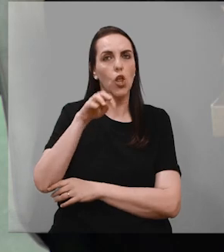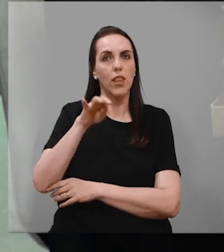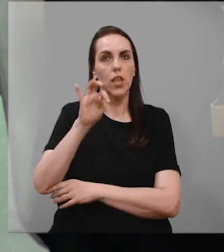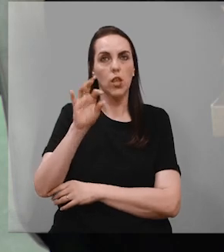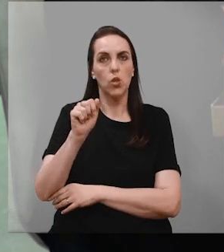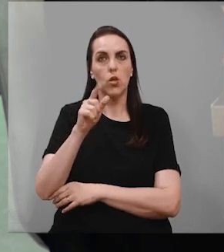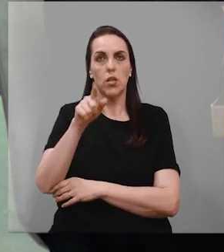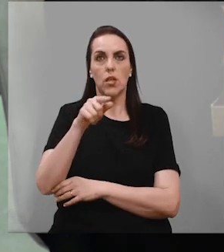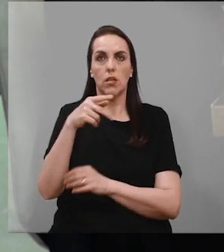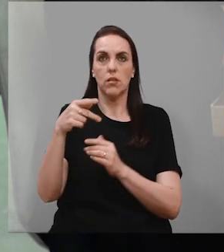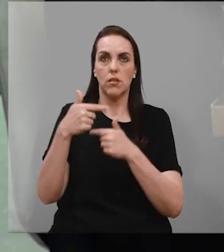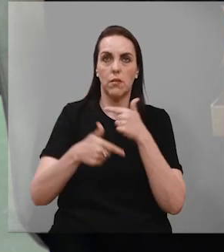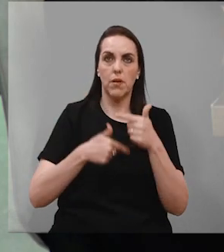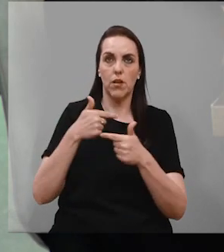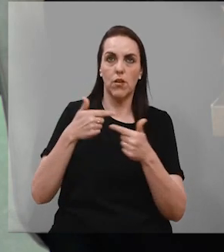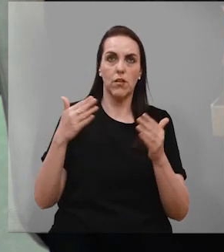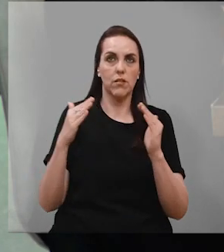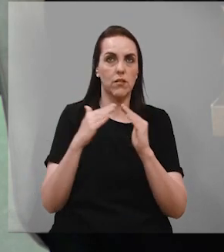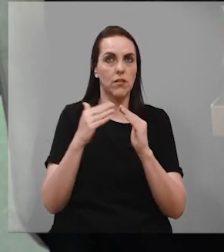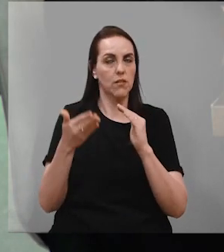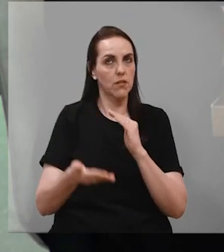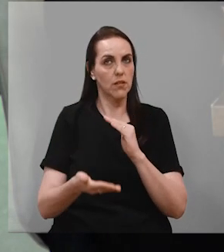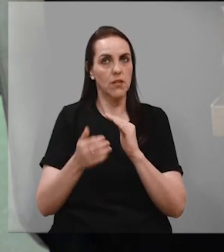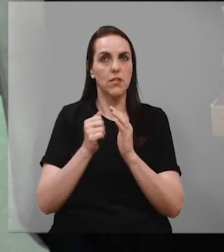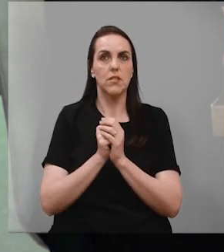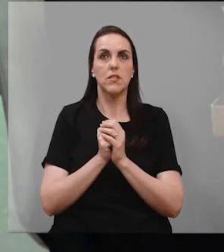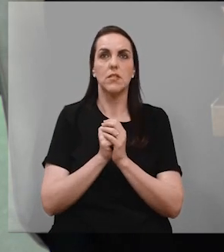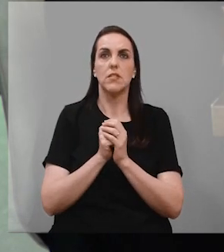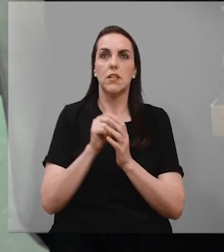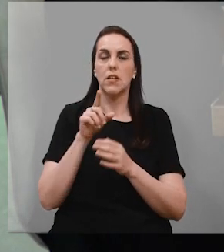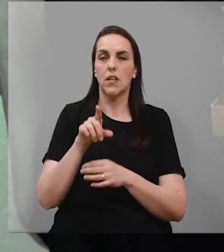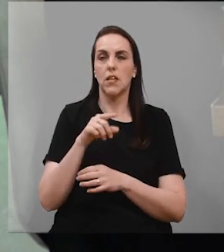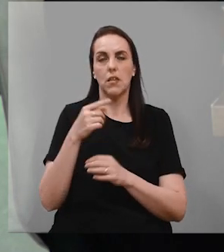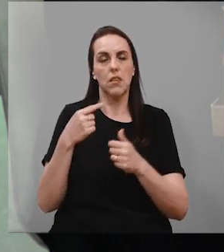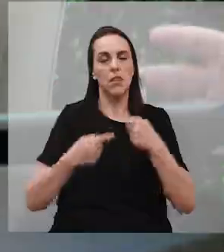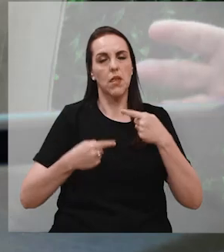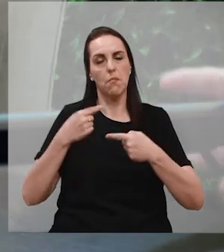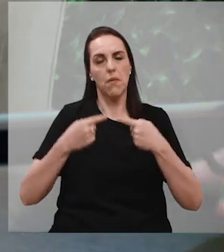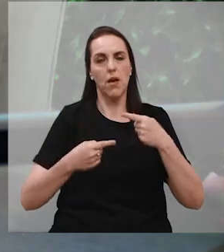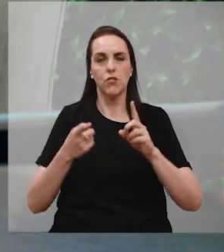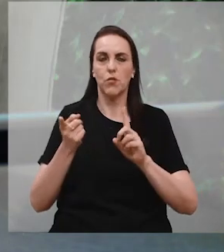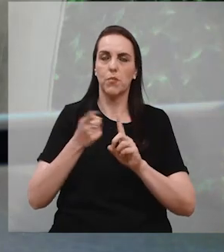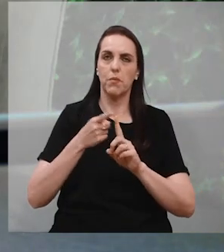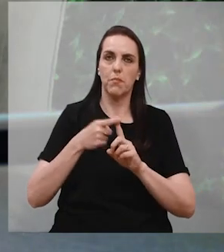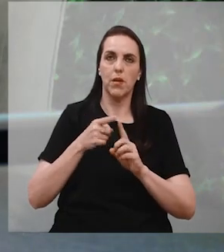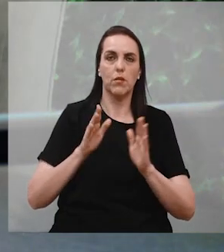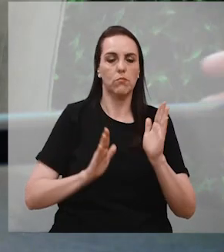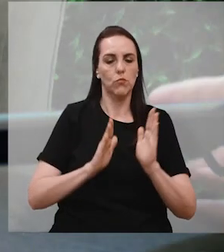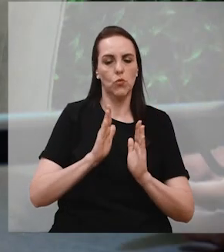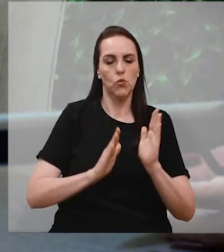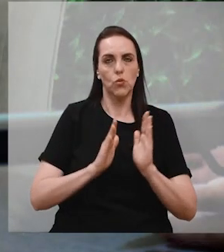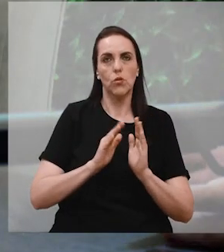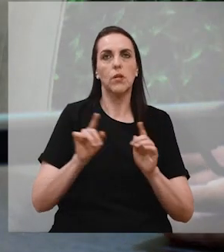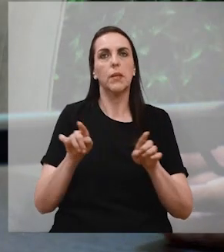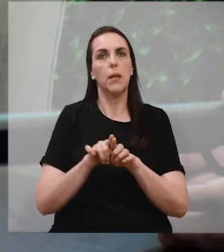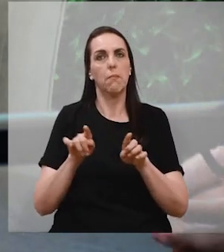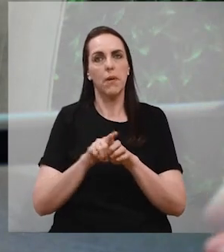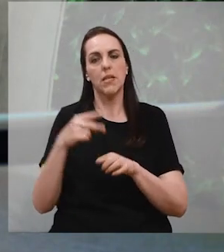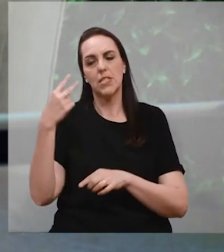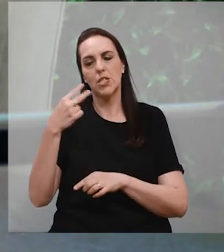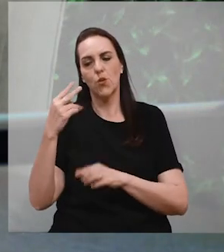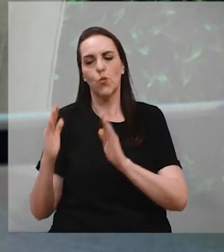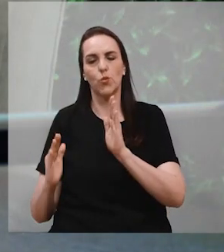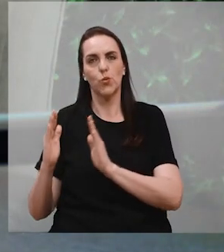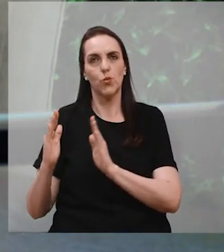da casa, né? Então tem essa participação. Então uma cobertura do debate do primeiro turno que foi histórica, também tivemos no segundo turno,